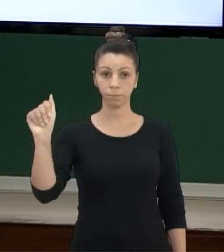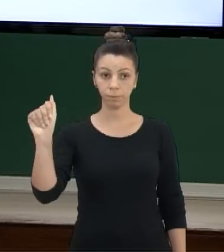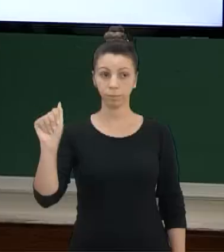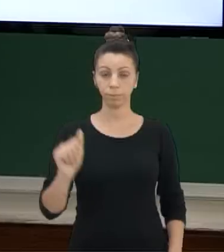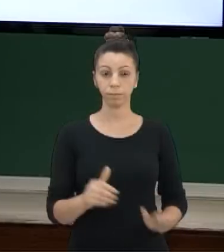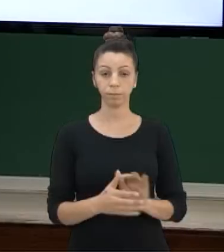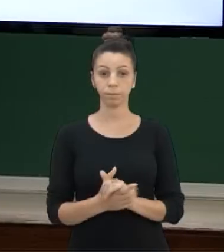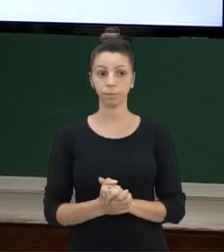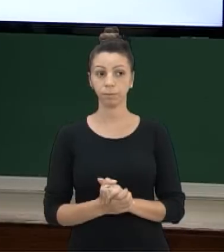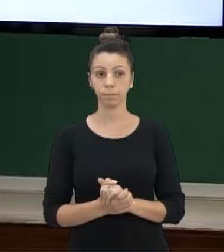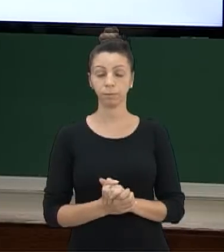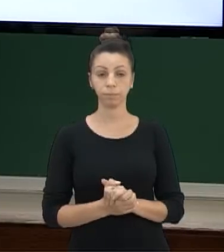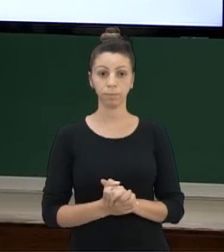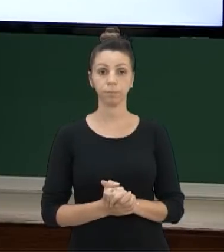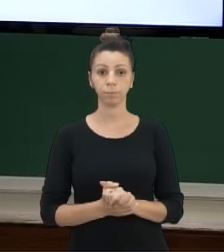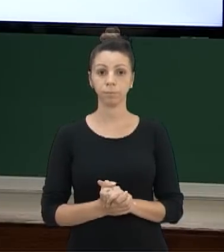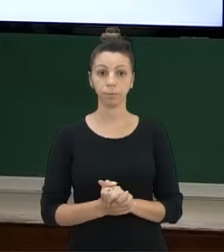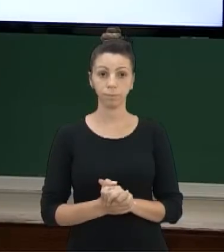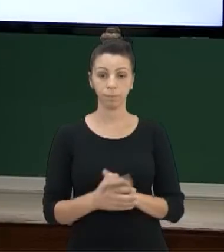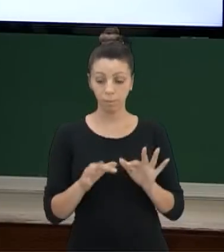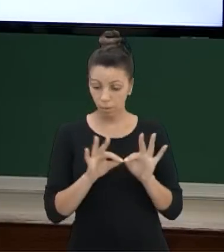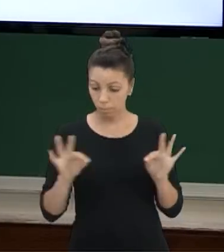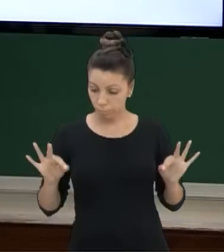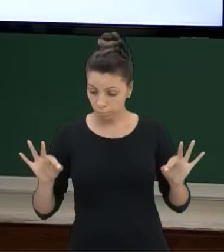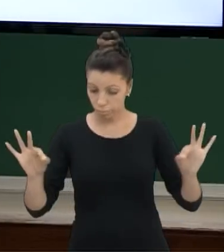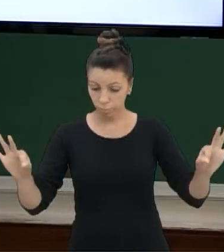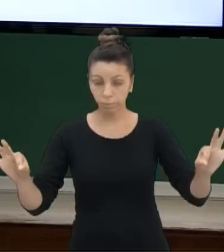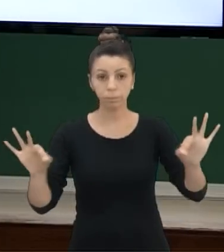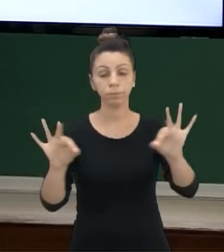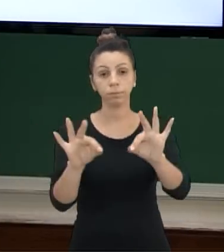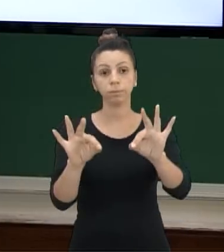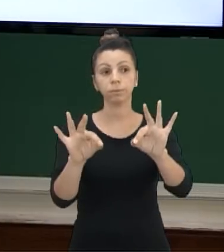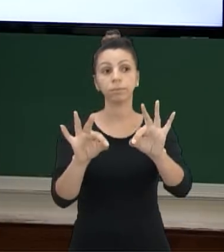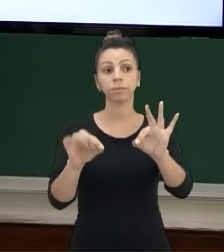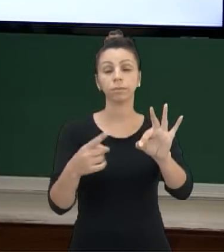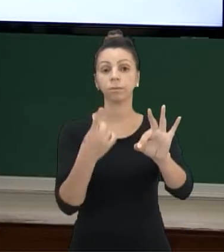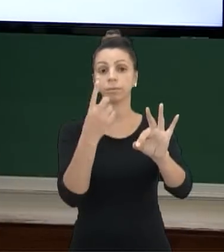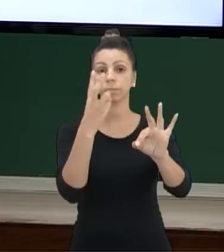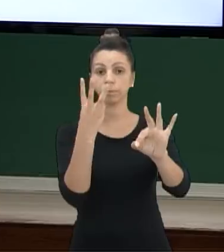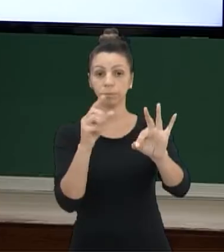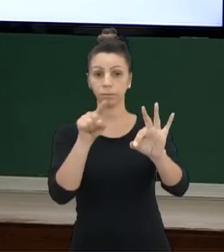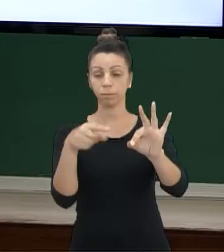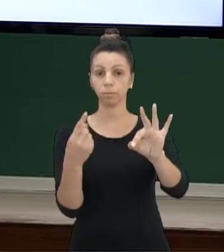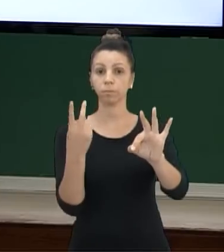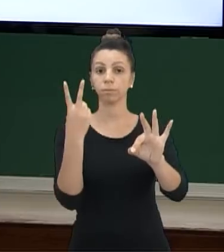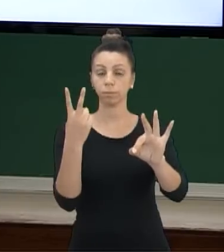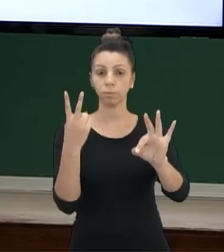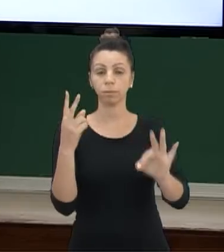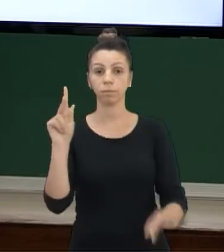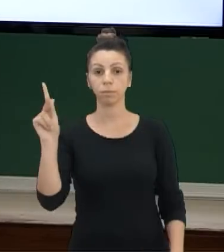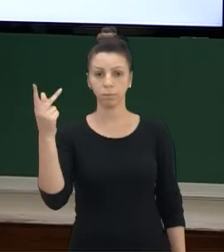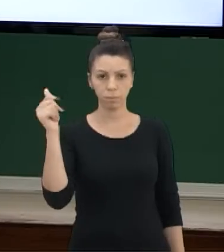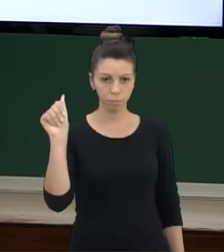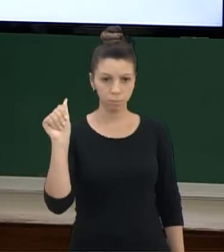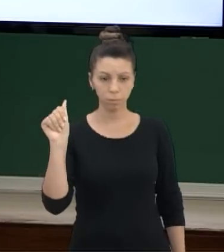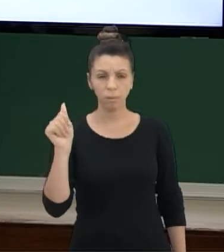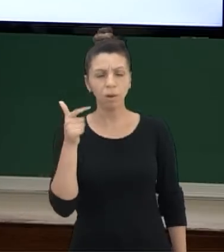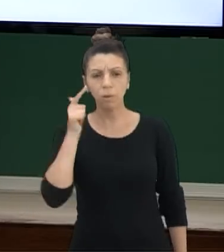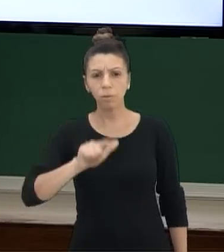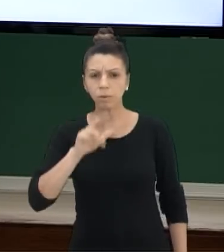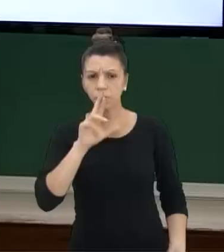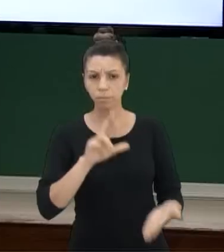Então, resposta, o terreno de 52,8 quartas mede 13,2 alqueires. Vocês conseguiram acertar,